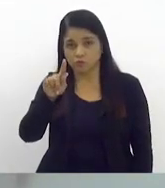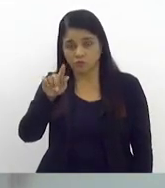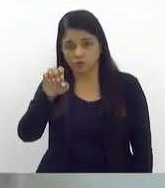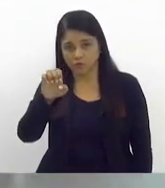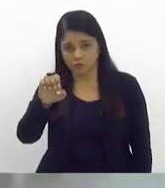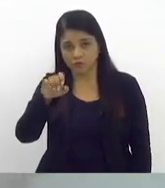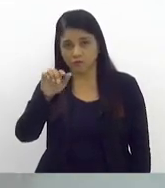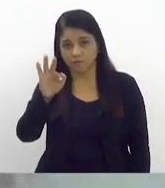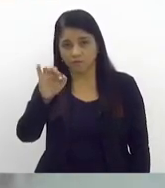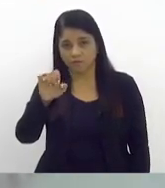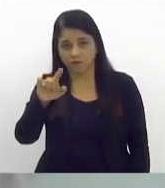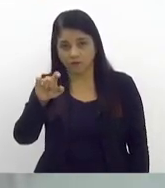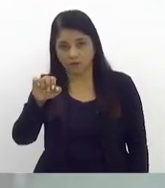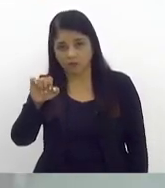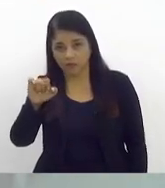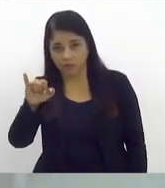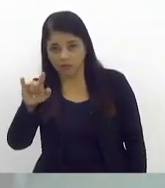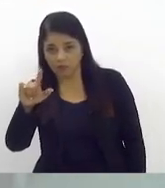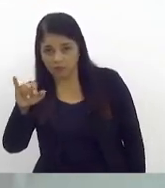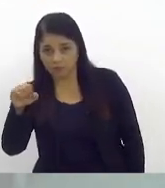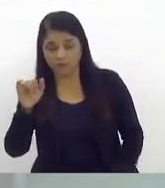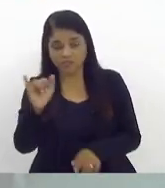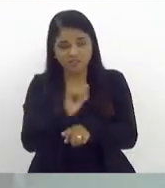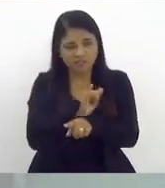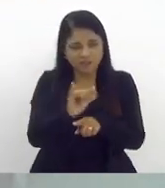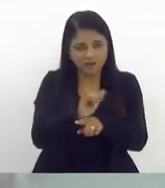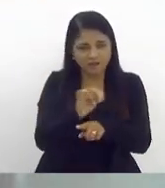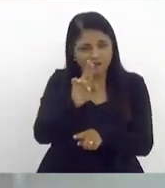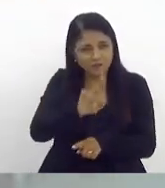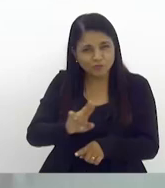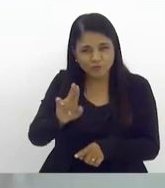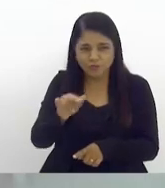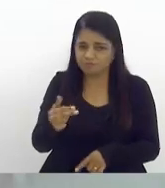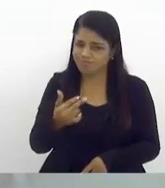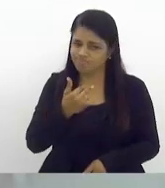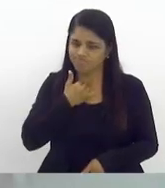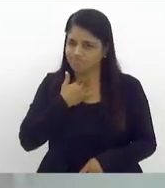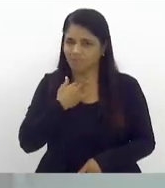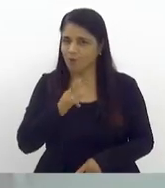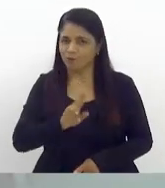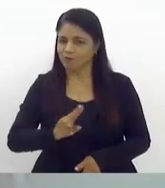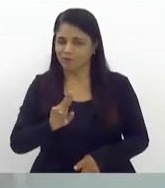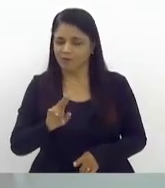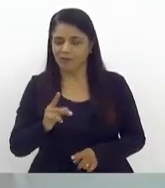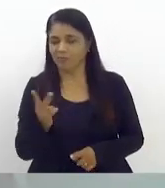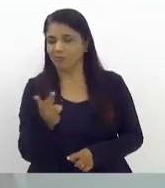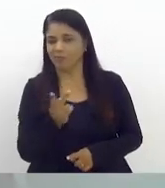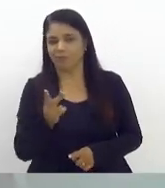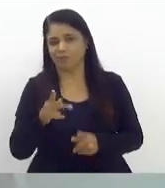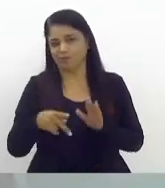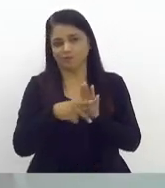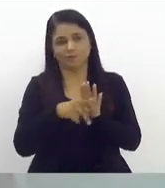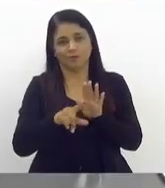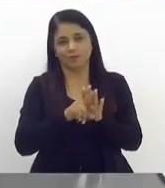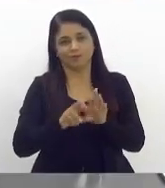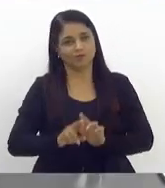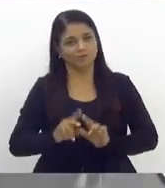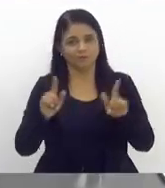subterfúgios para mexer naquilo que ele não pode, né? Com dois projetos diferentes. Parabéns, deputado Vinícius